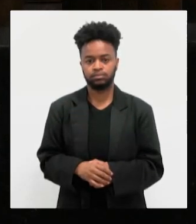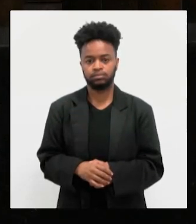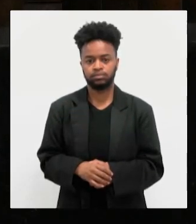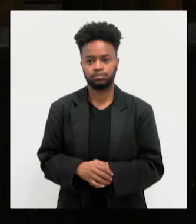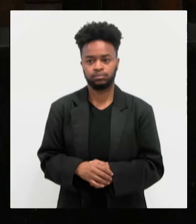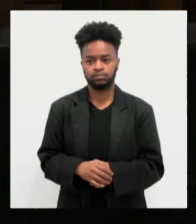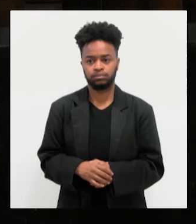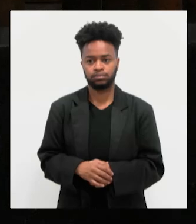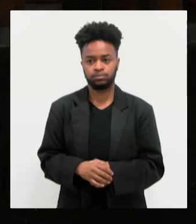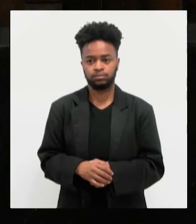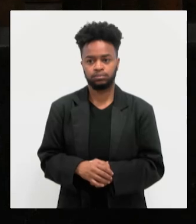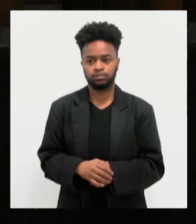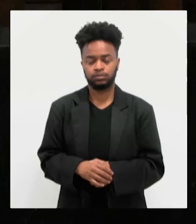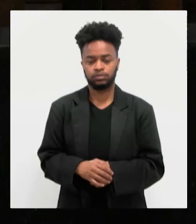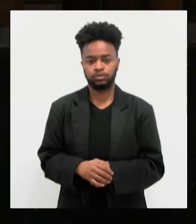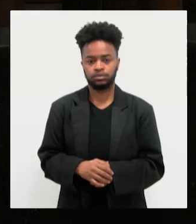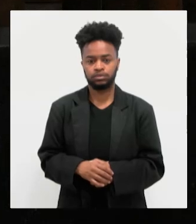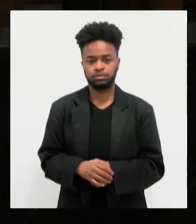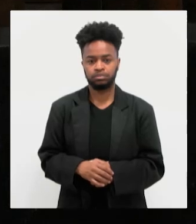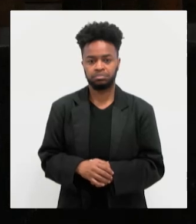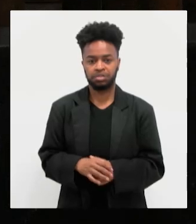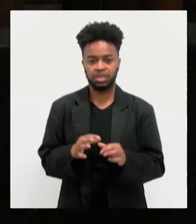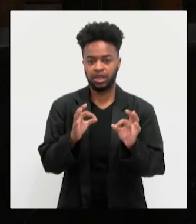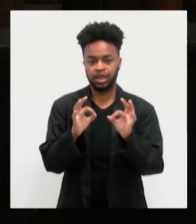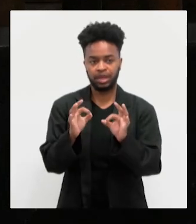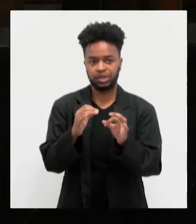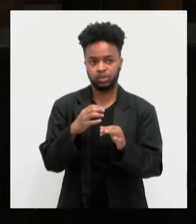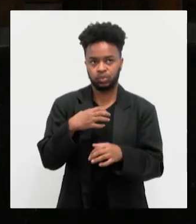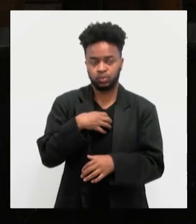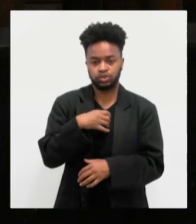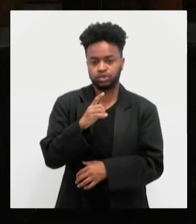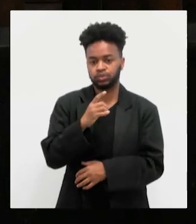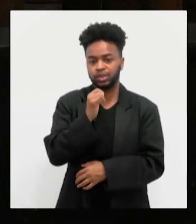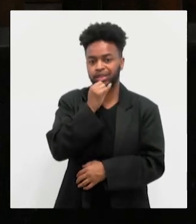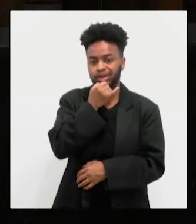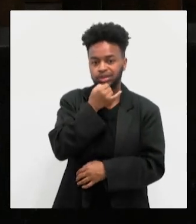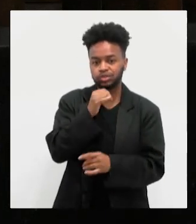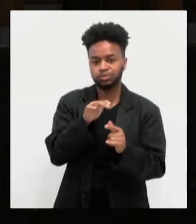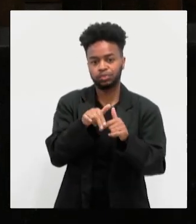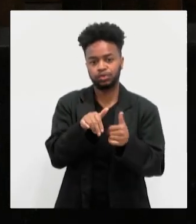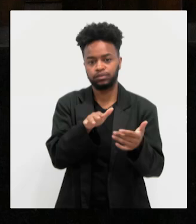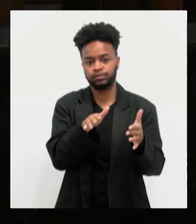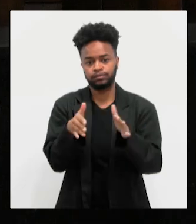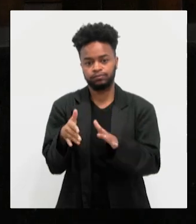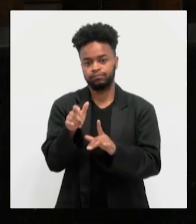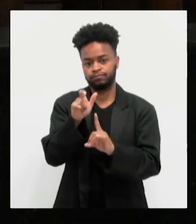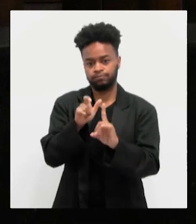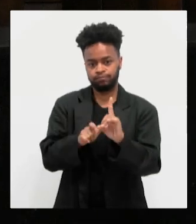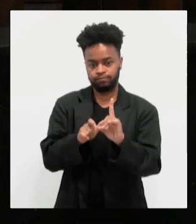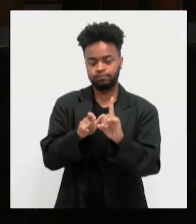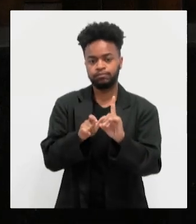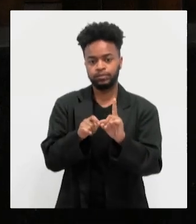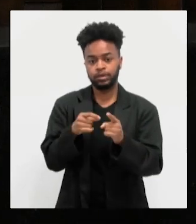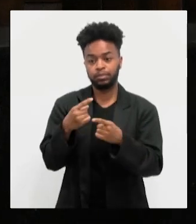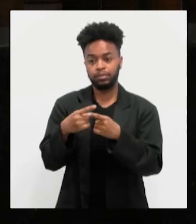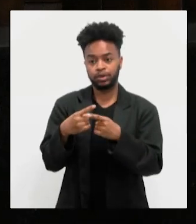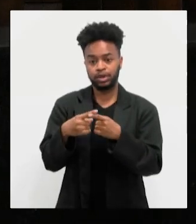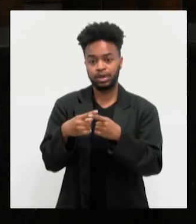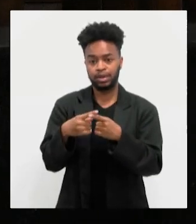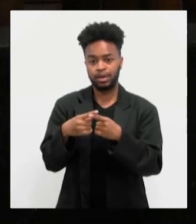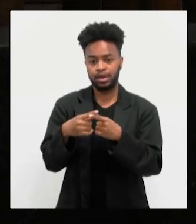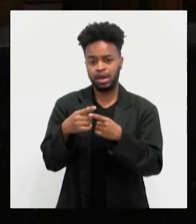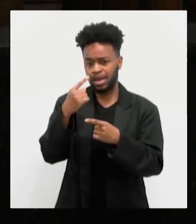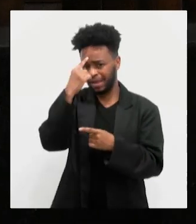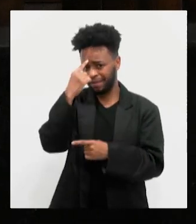algum grau de tristeza por esse falecimento. A imagem que eu tenho do